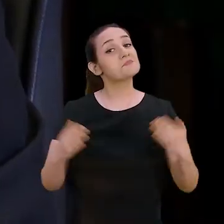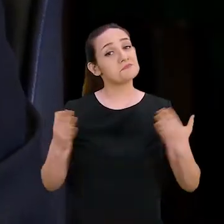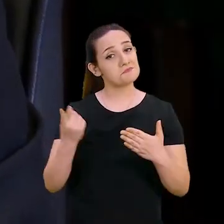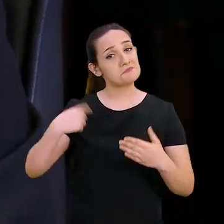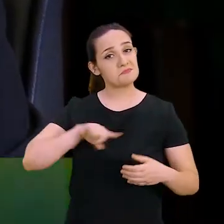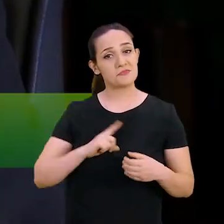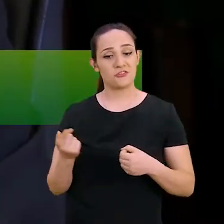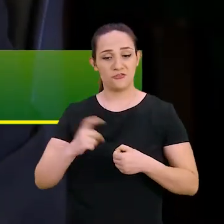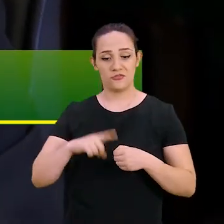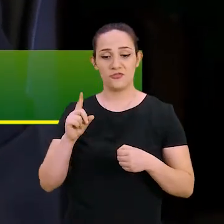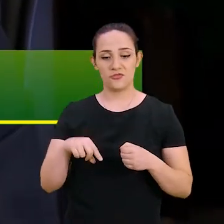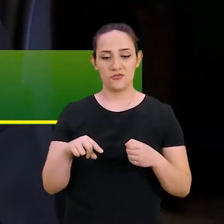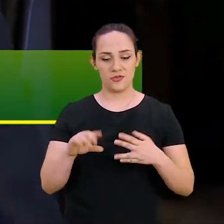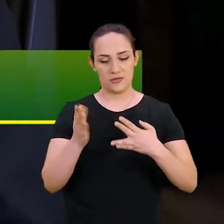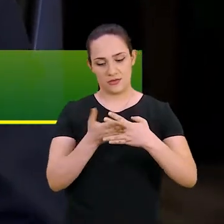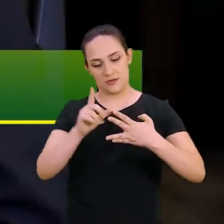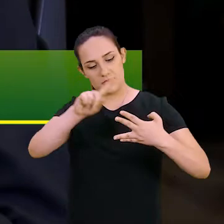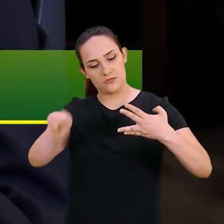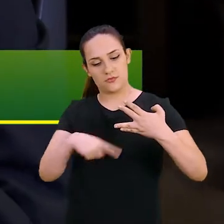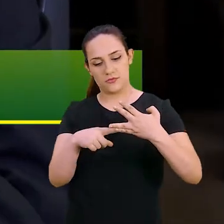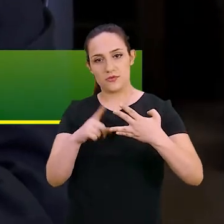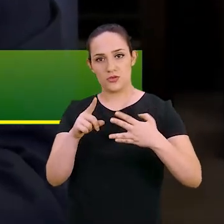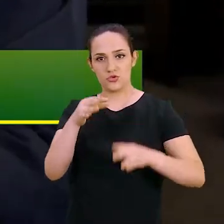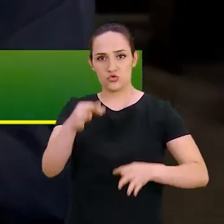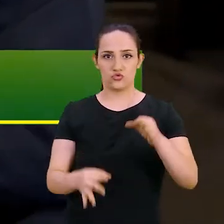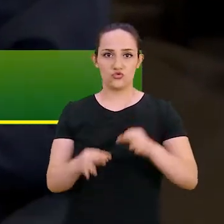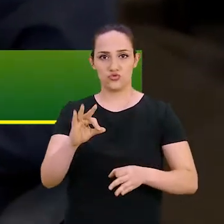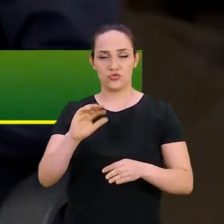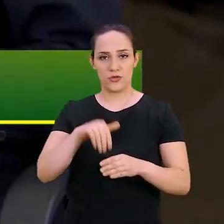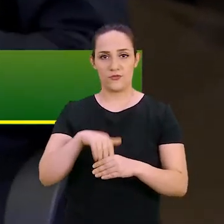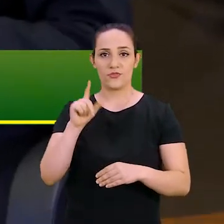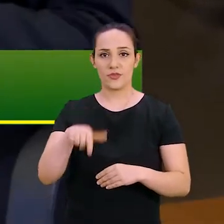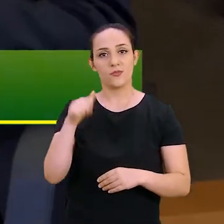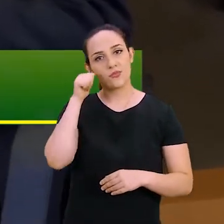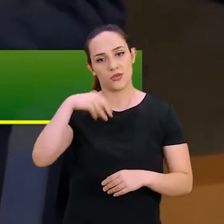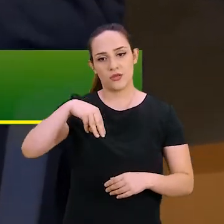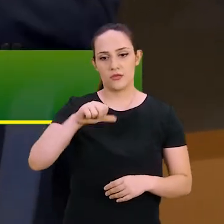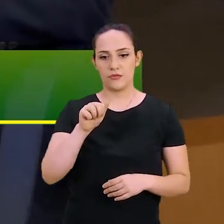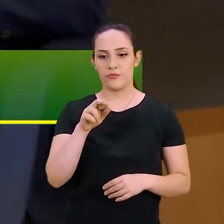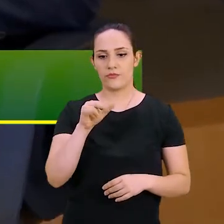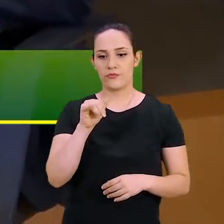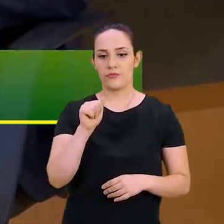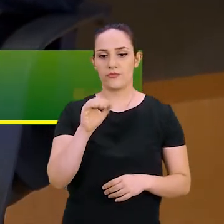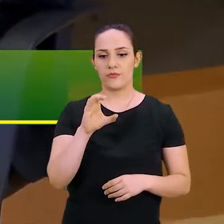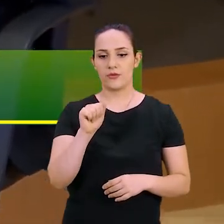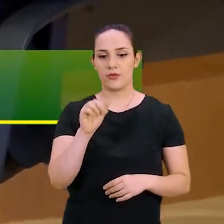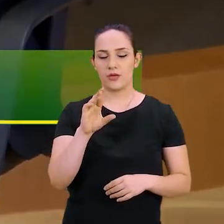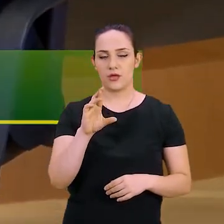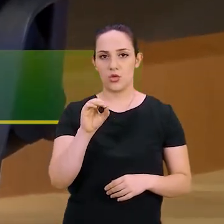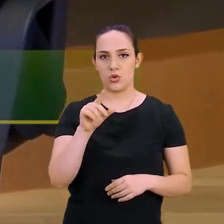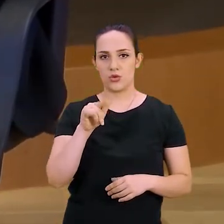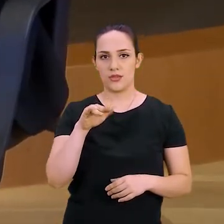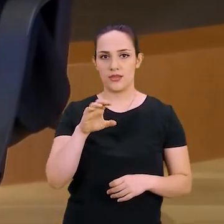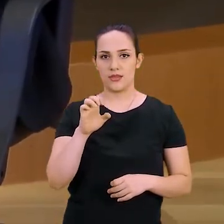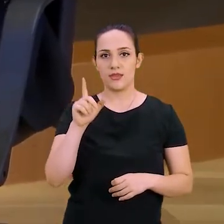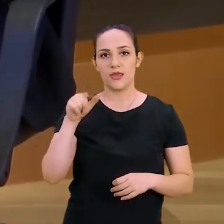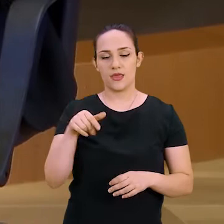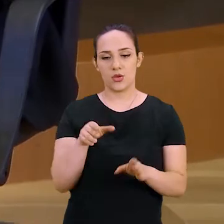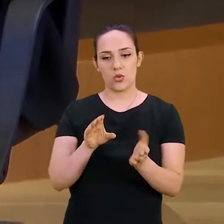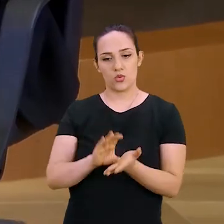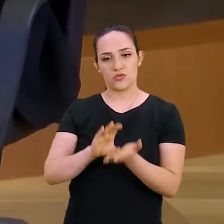Estamos de volta com o segundo bloco do Justiça Eleitoral em Foco de hoje. Quem está comigo é a doutora Maria Caroline Carlotto, que é conselheira da